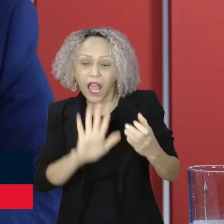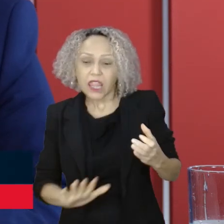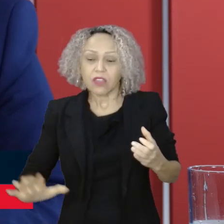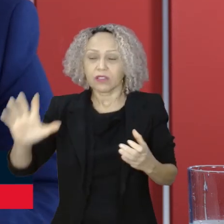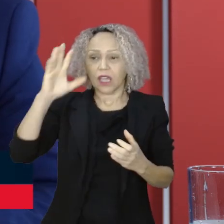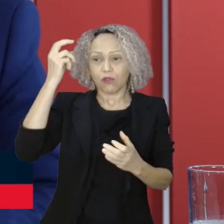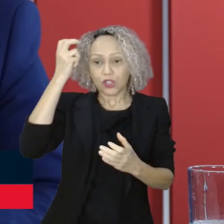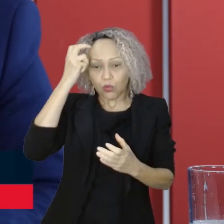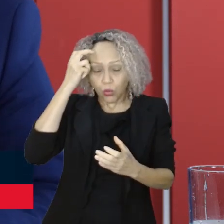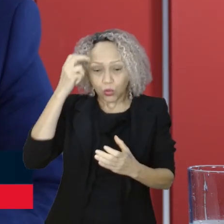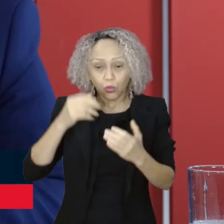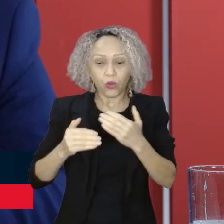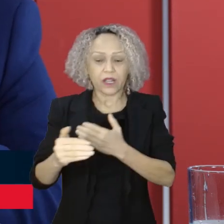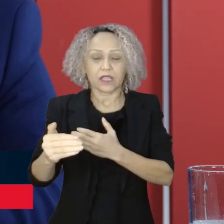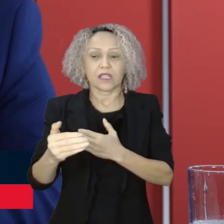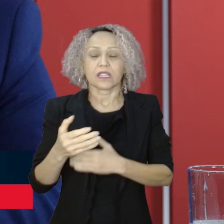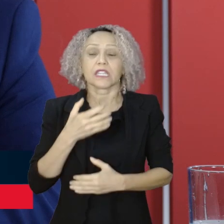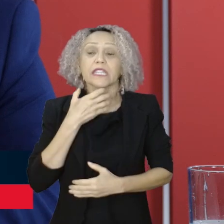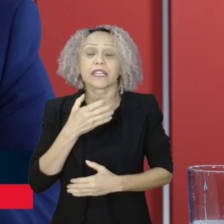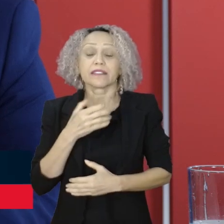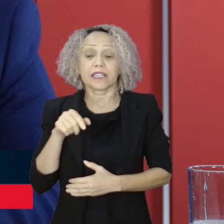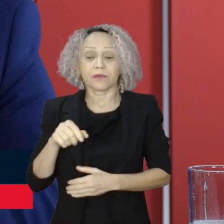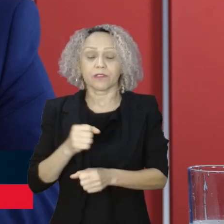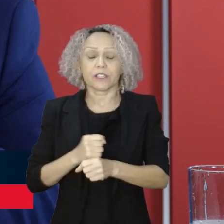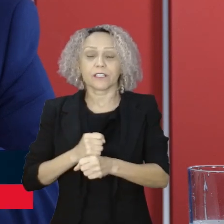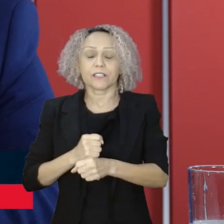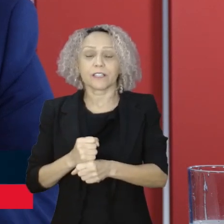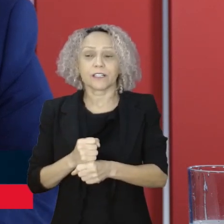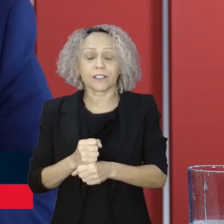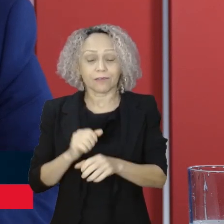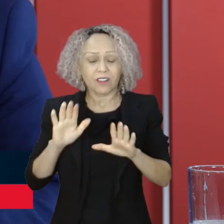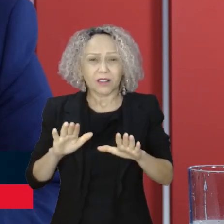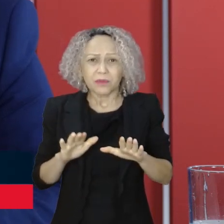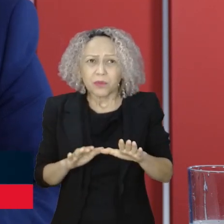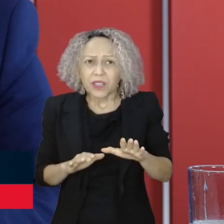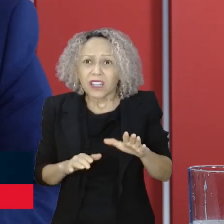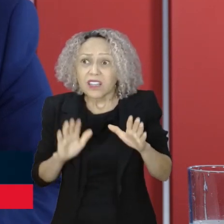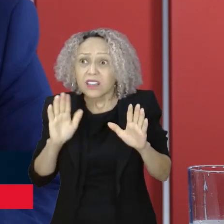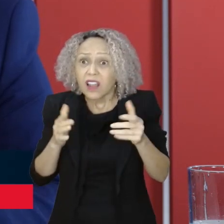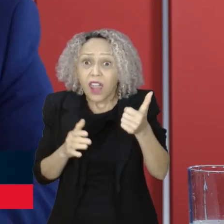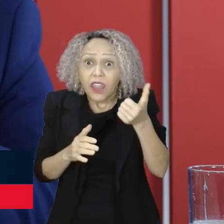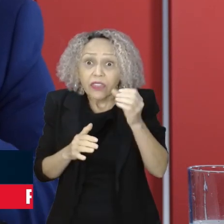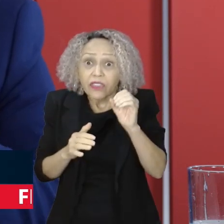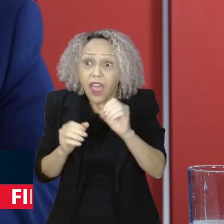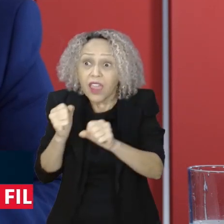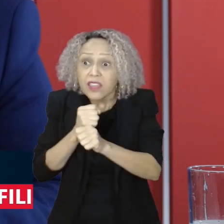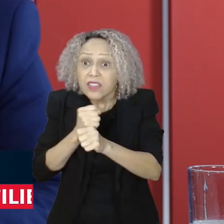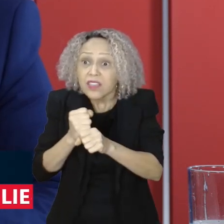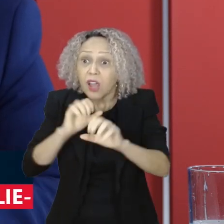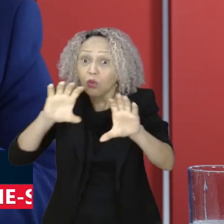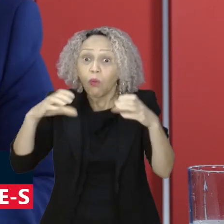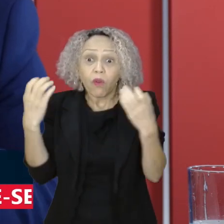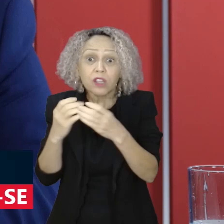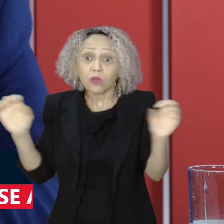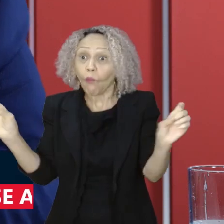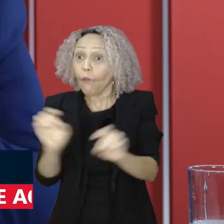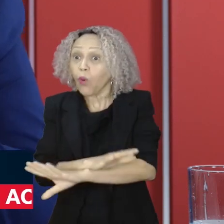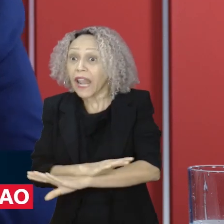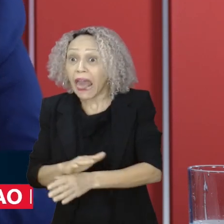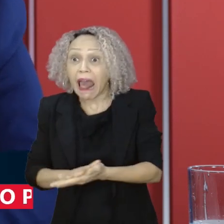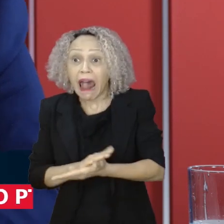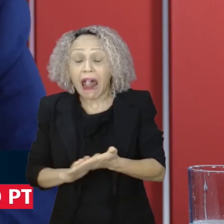dezembro desse ano, depois de mais de 10 anos sem conferência, convocando a comunidade cultural